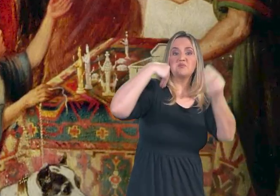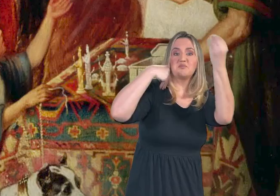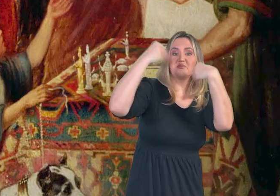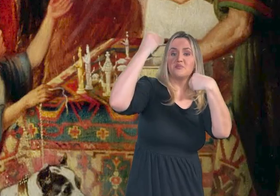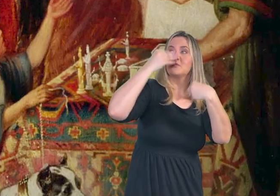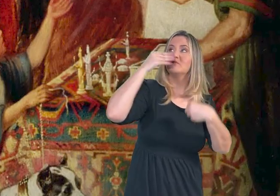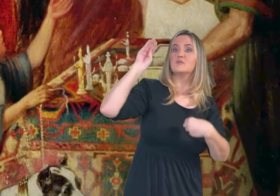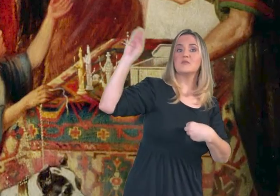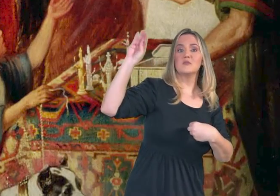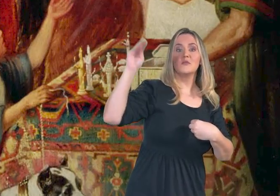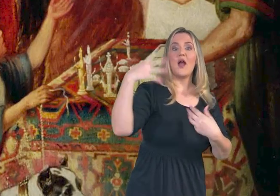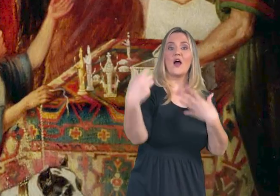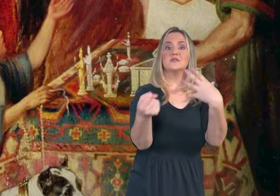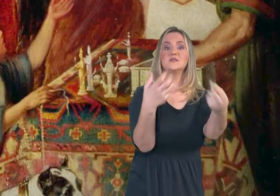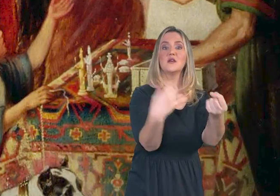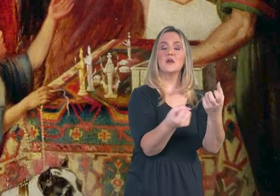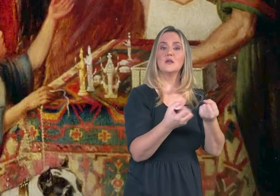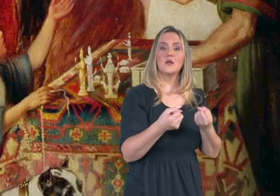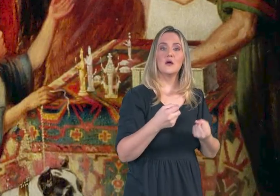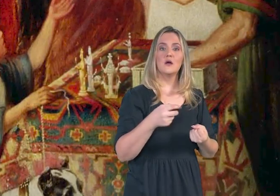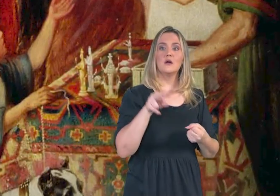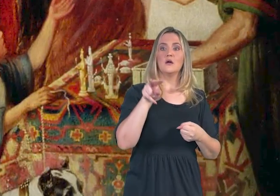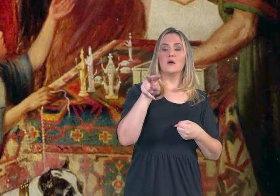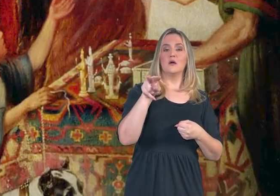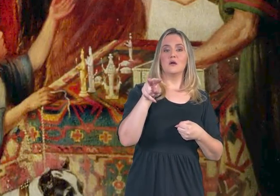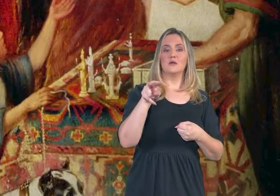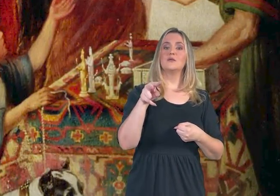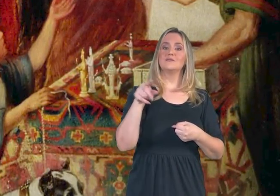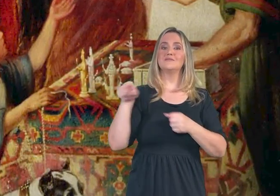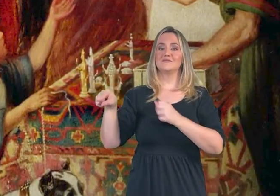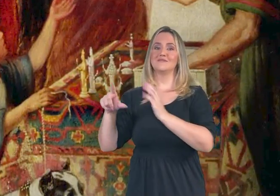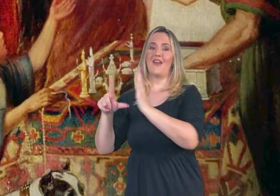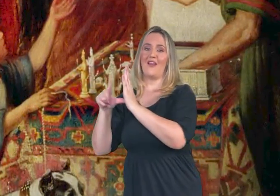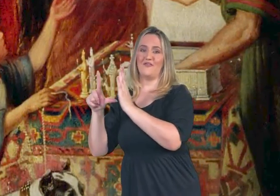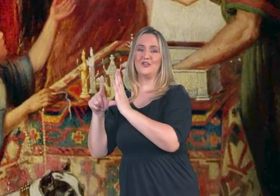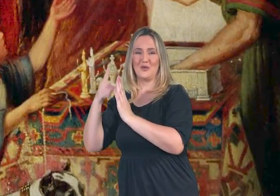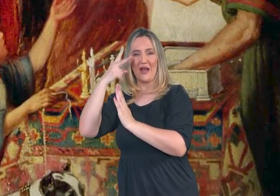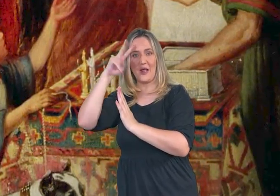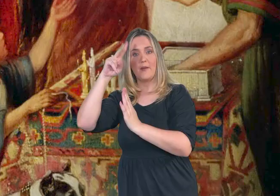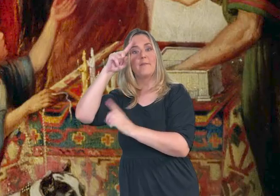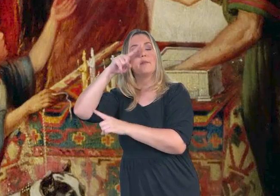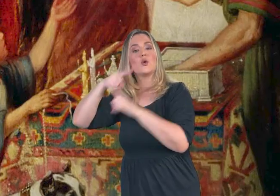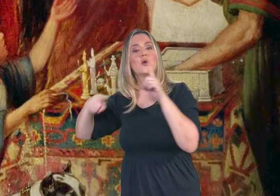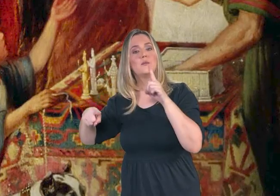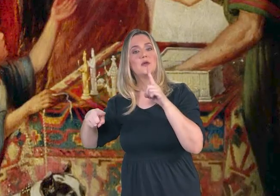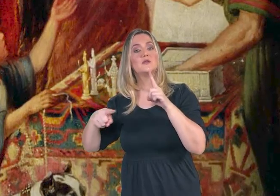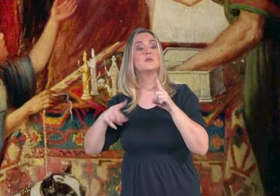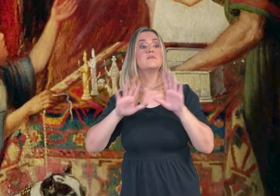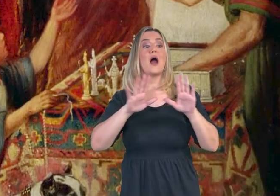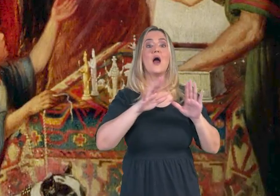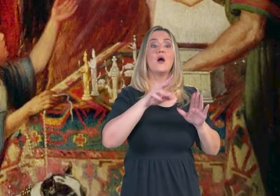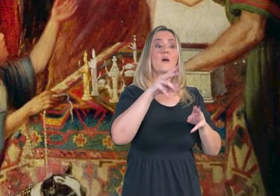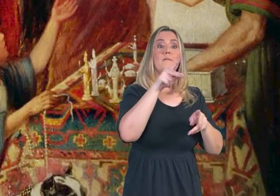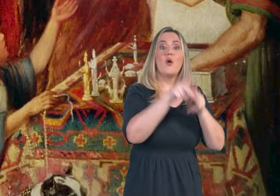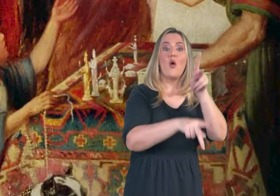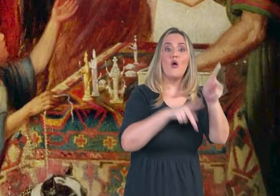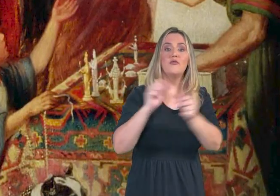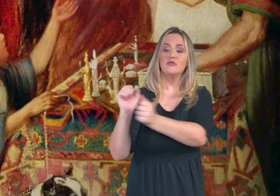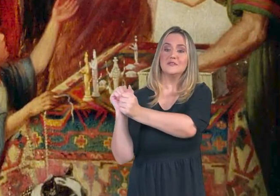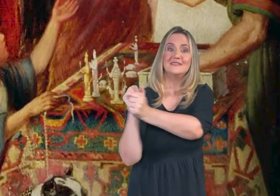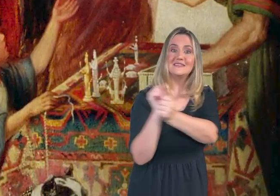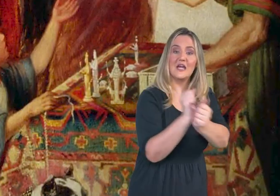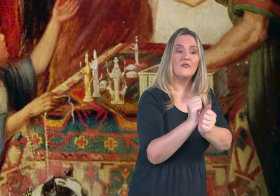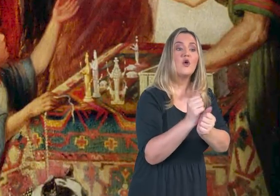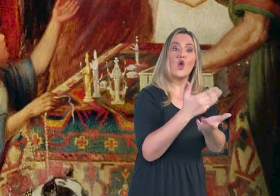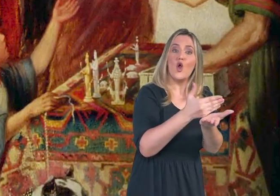fosse proibida pela lei levítica na Bíblia hebraica, ela passou a ser amplamente praticada por alguns judeus já no período babilônico e